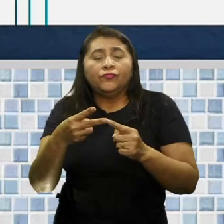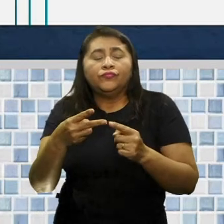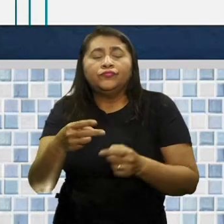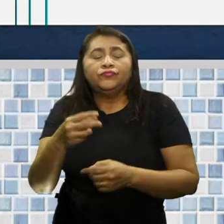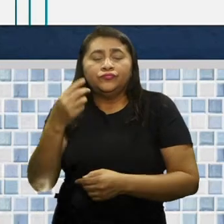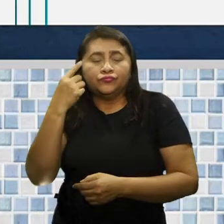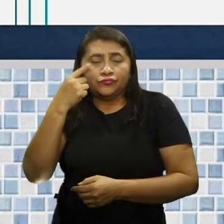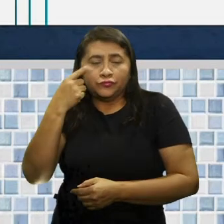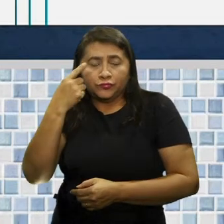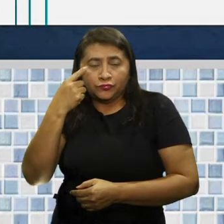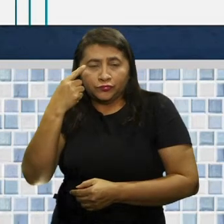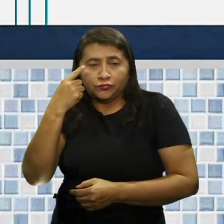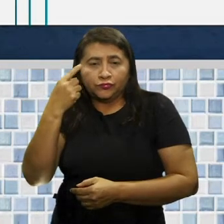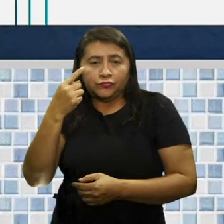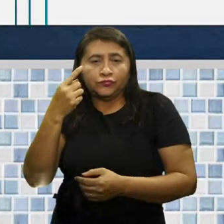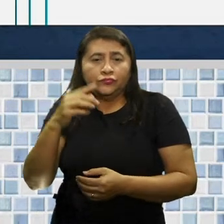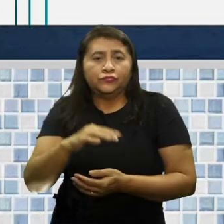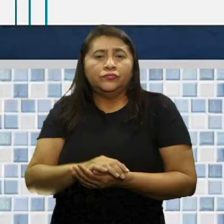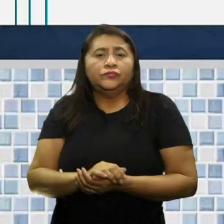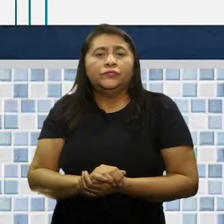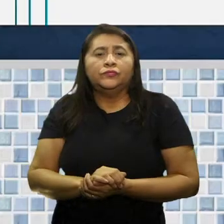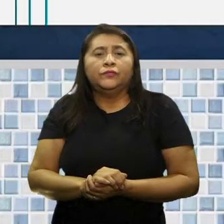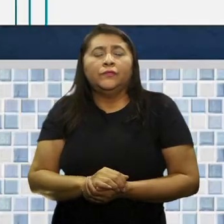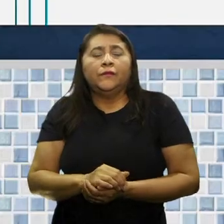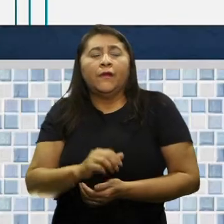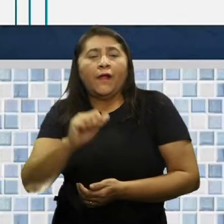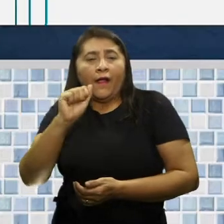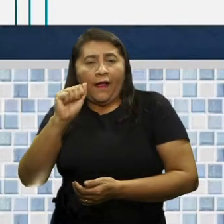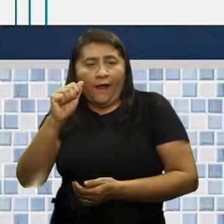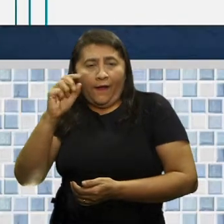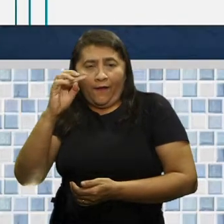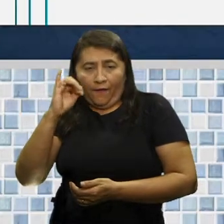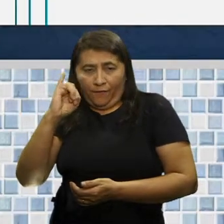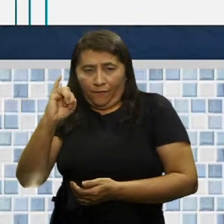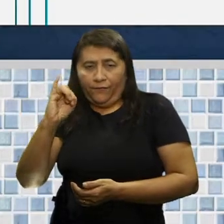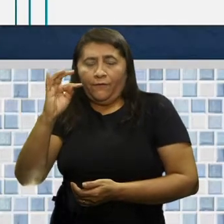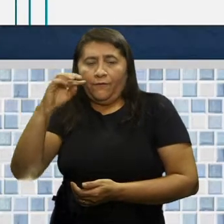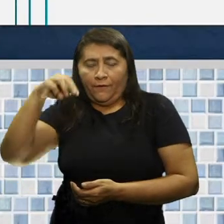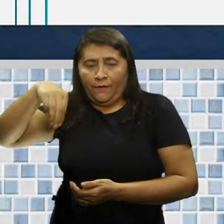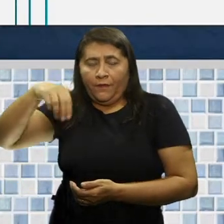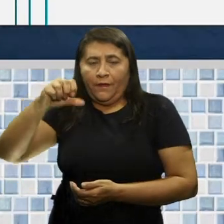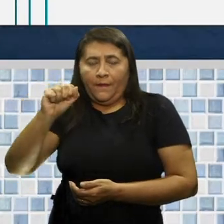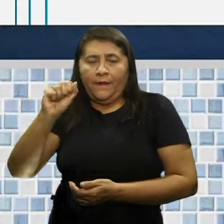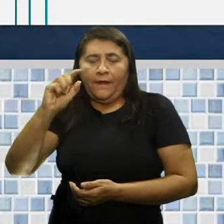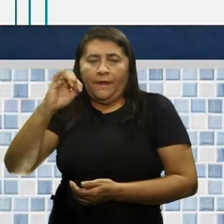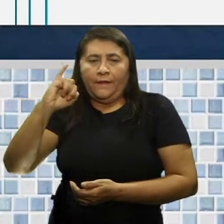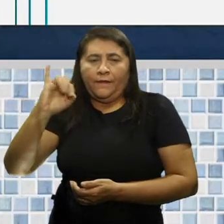Então, a primeira frase está na forma afirmativa e a segunda frase está na forma negativa.